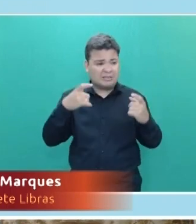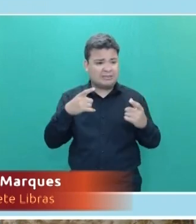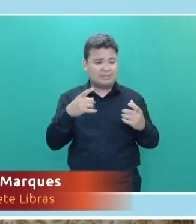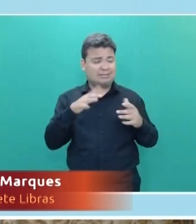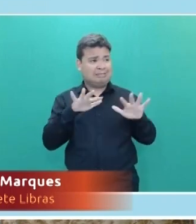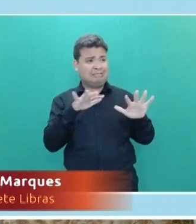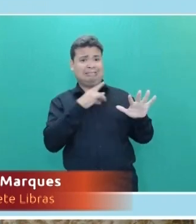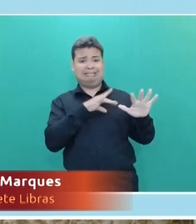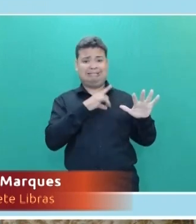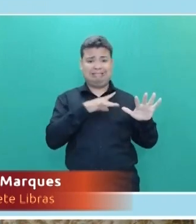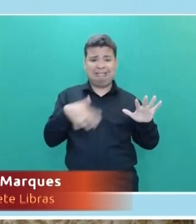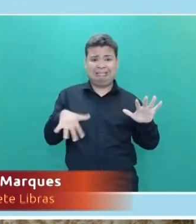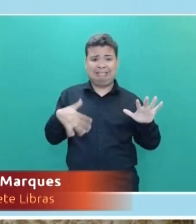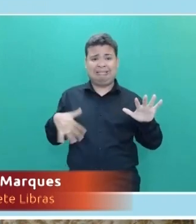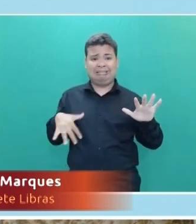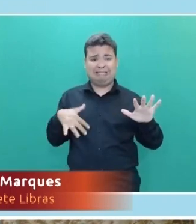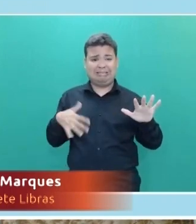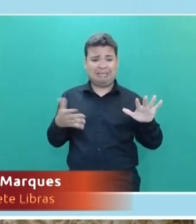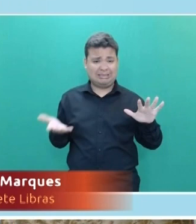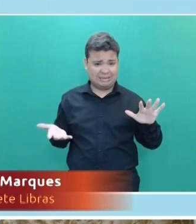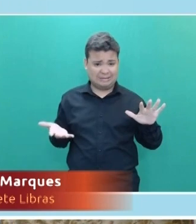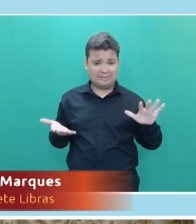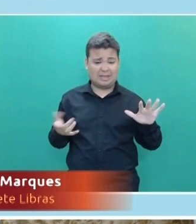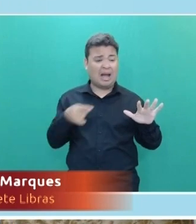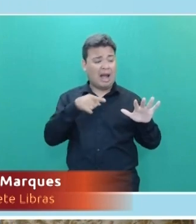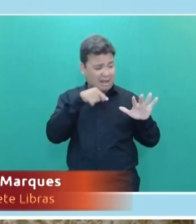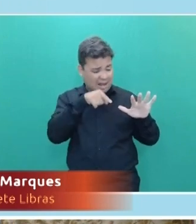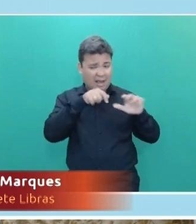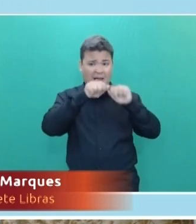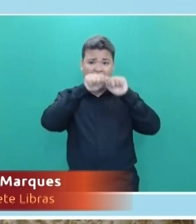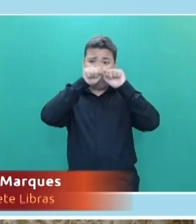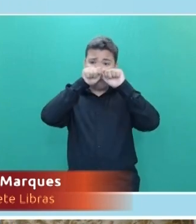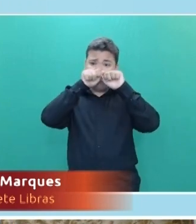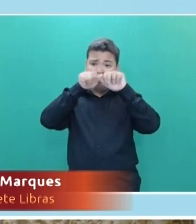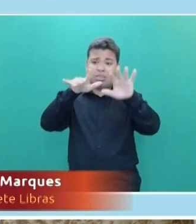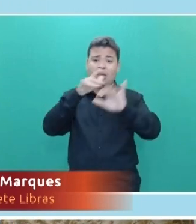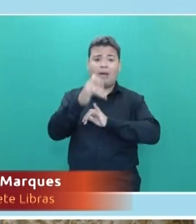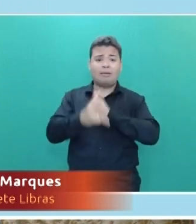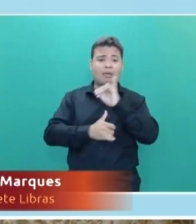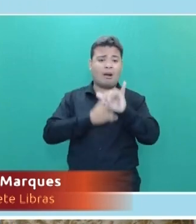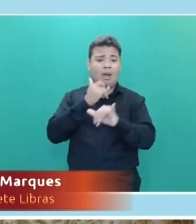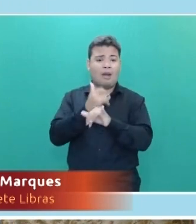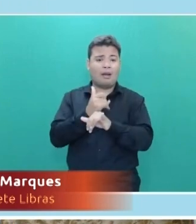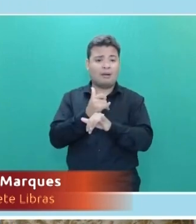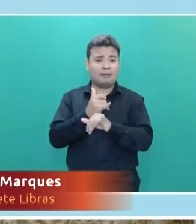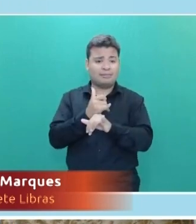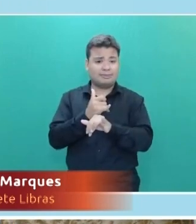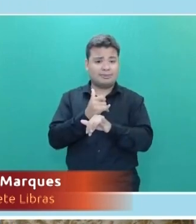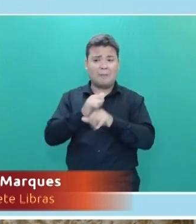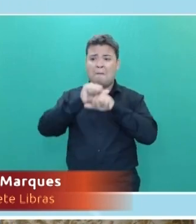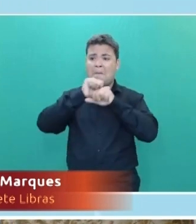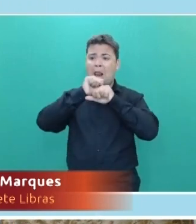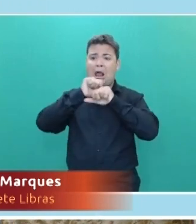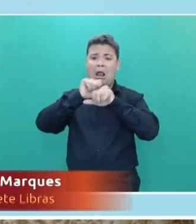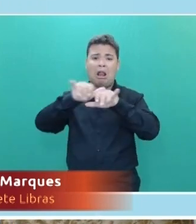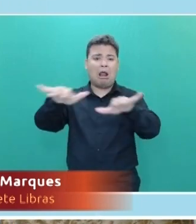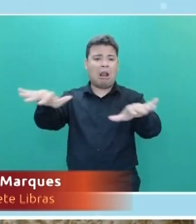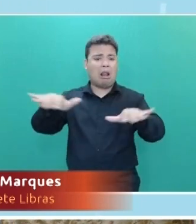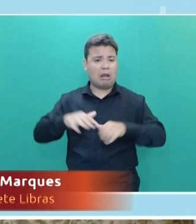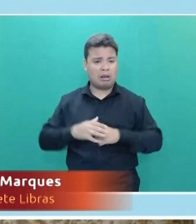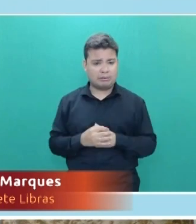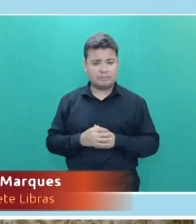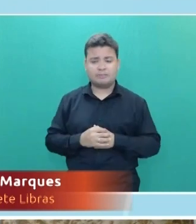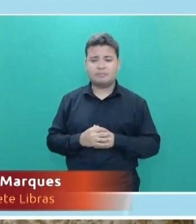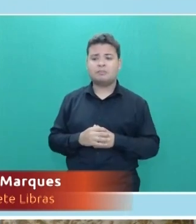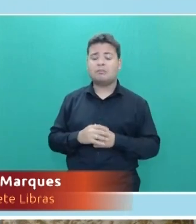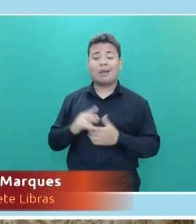ele é disseminado na internet a torta direito, o que acontece? As pessoas